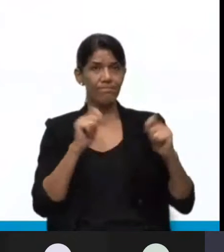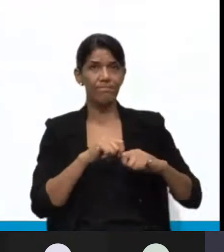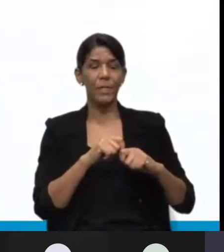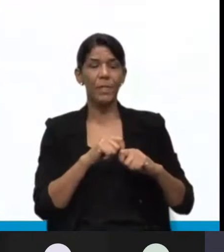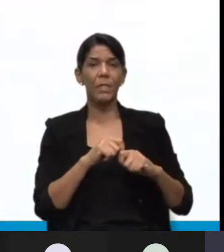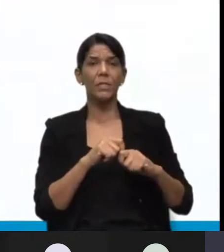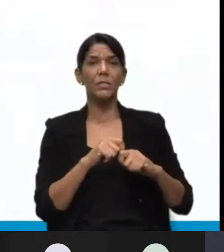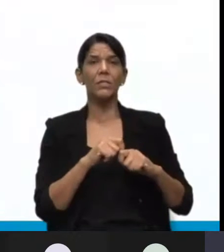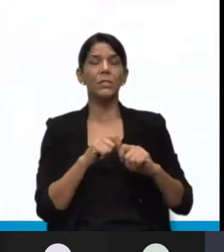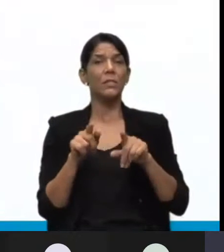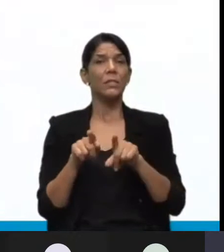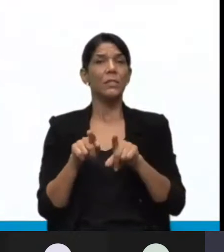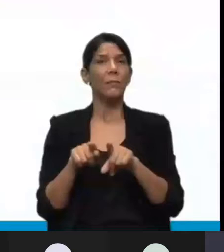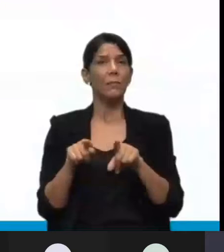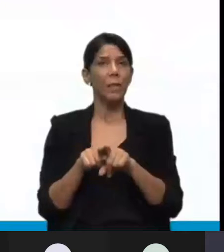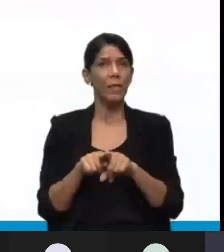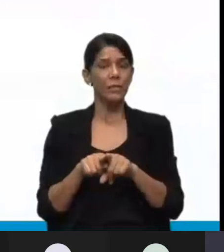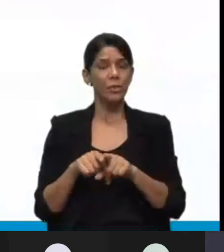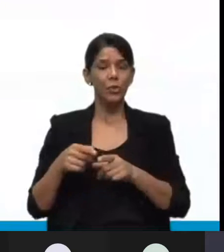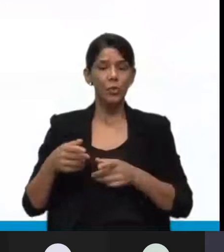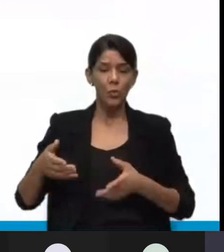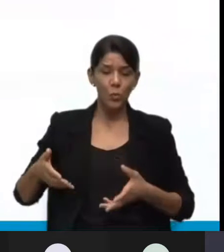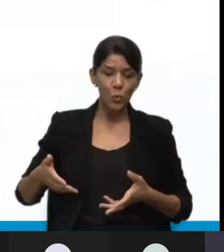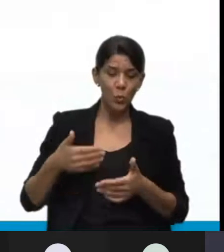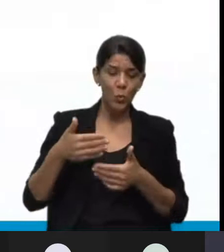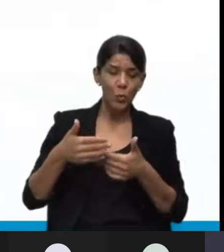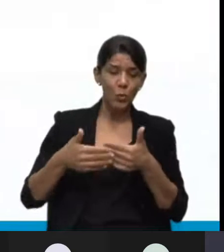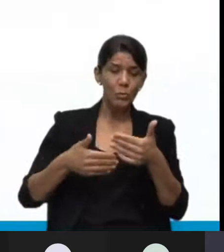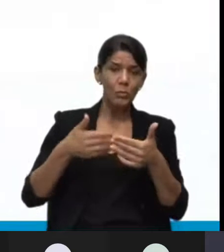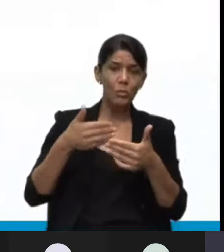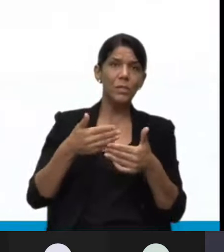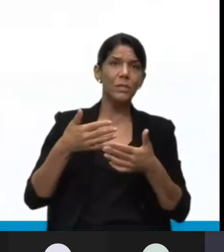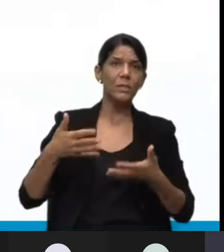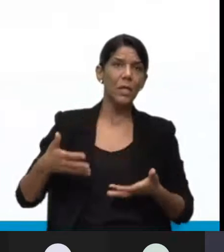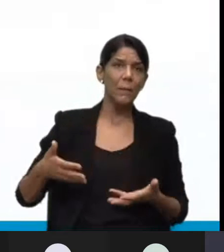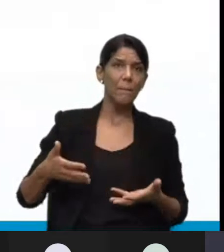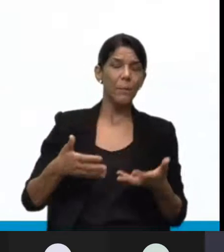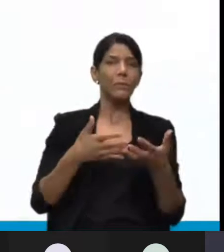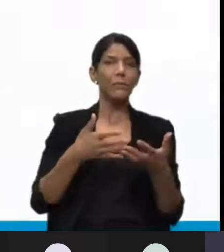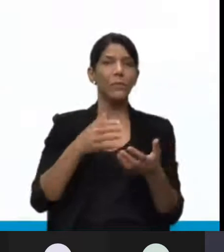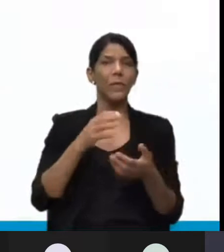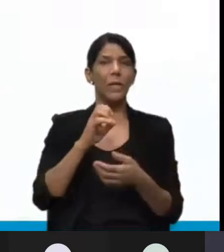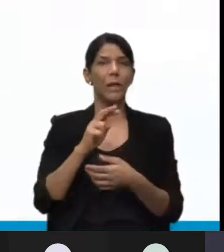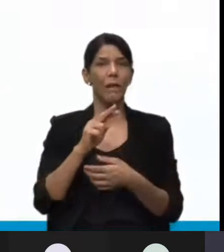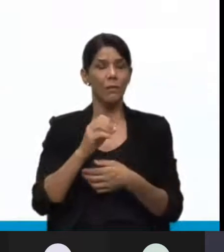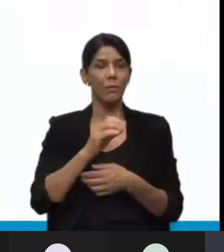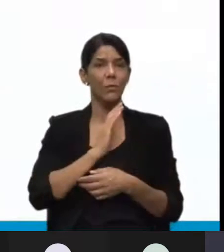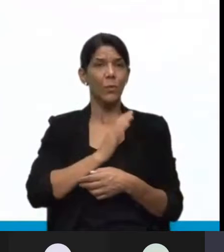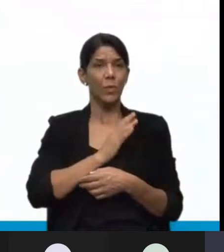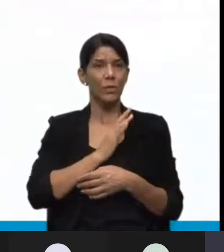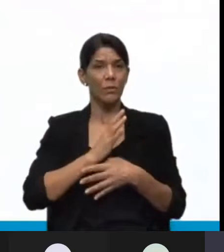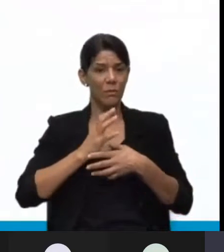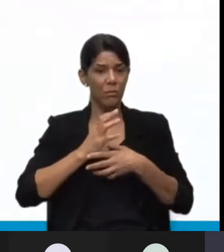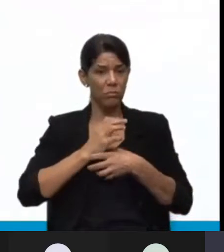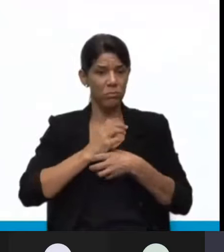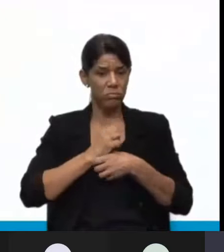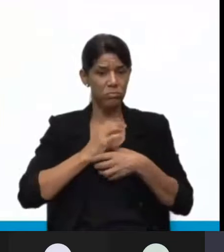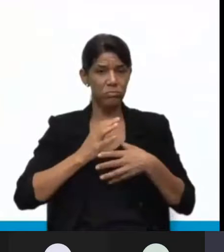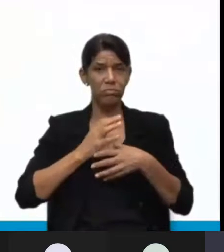potencial elétrico, né, como de conduzir esse impulso elétrico, esse impulso cardíaco,